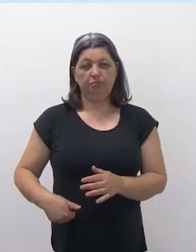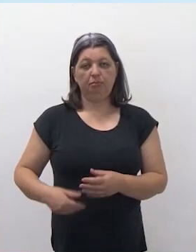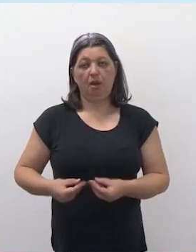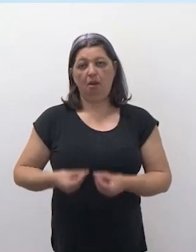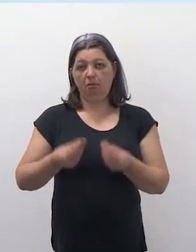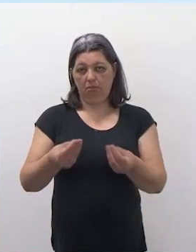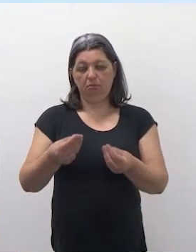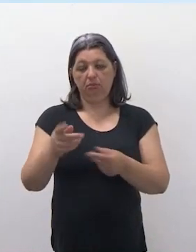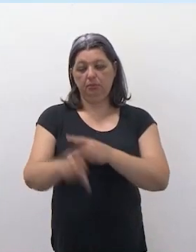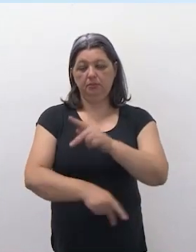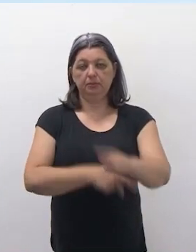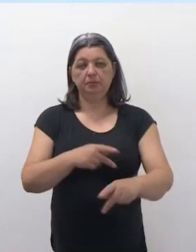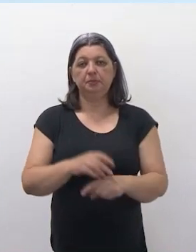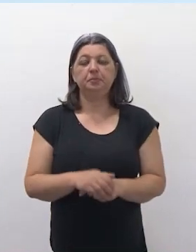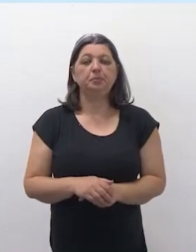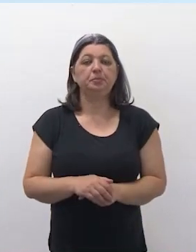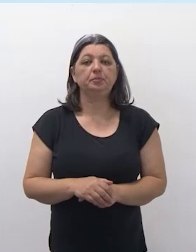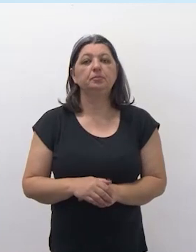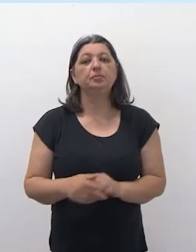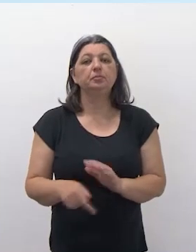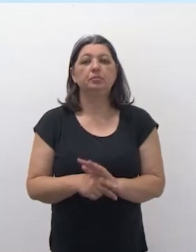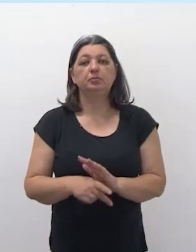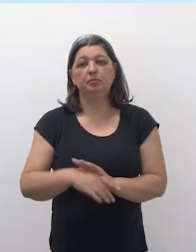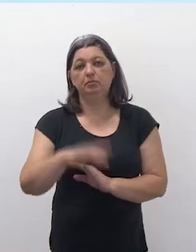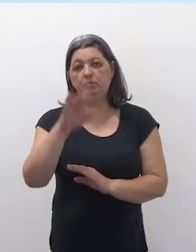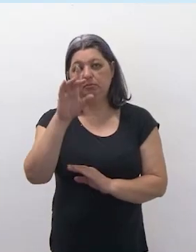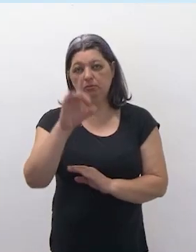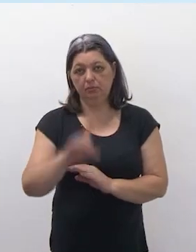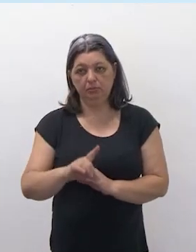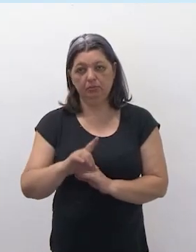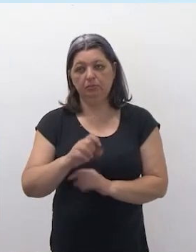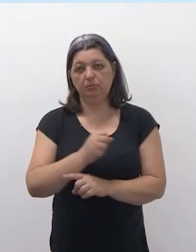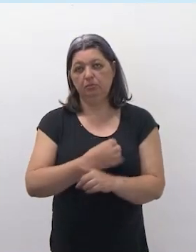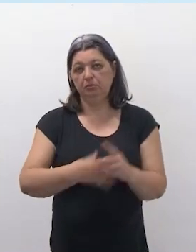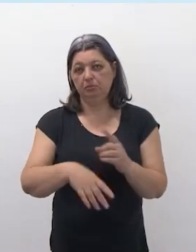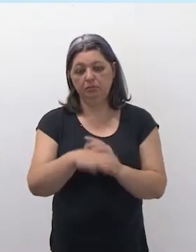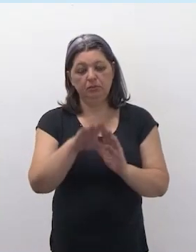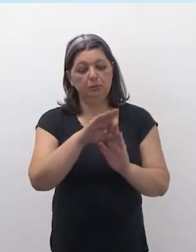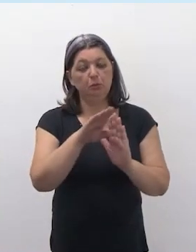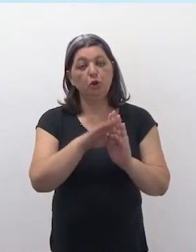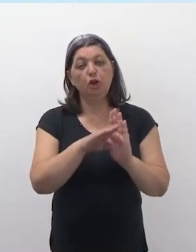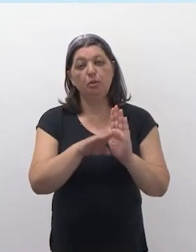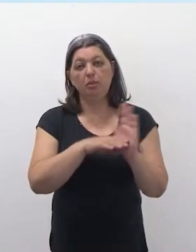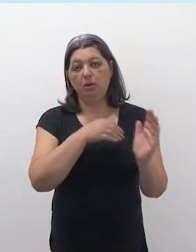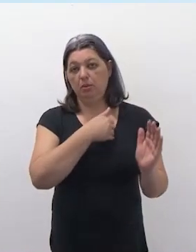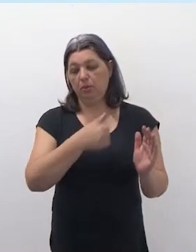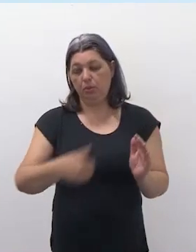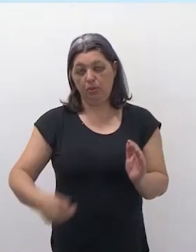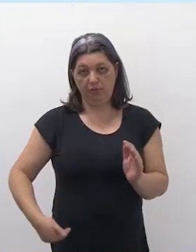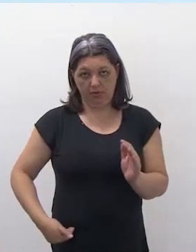Então, os direitos sociais são, por exemplo, os programas que o governo elabora